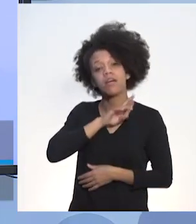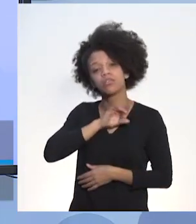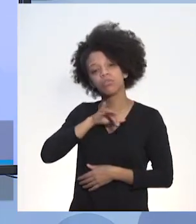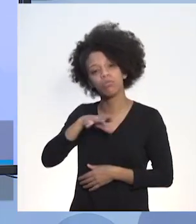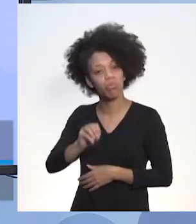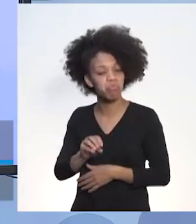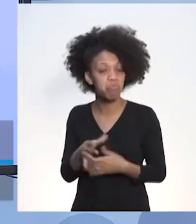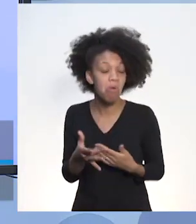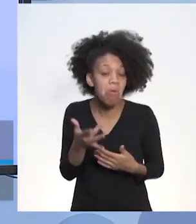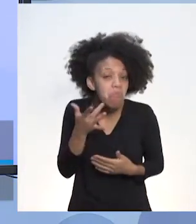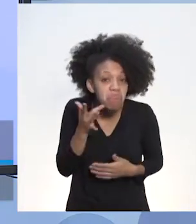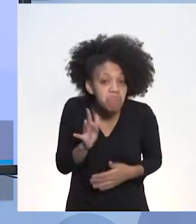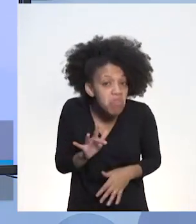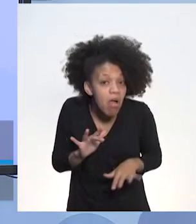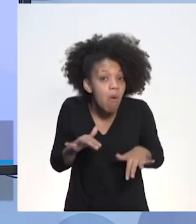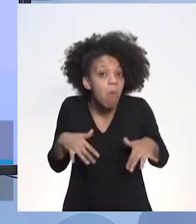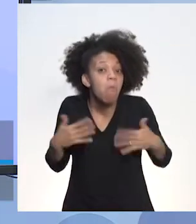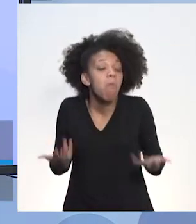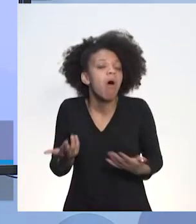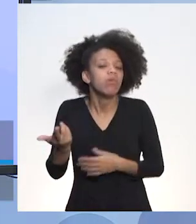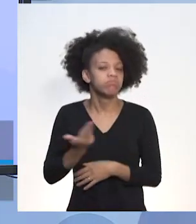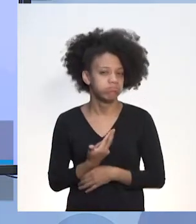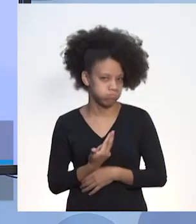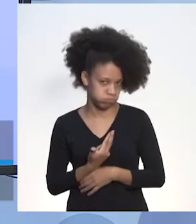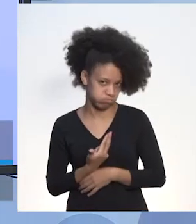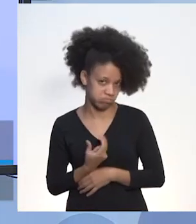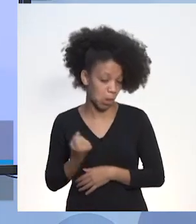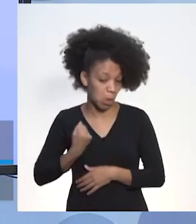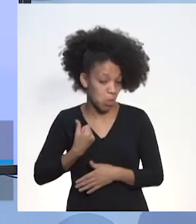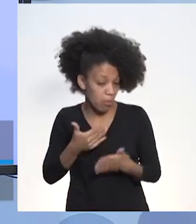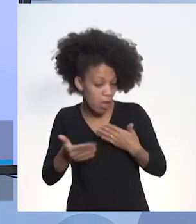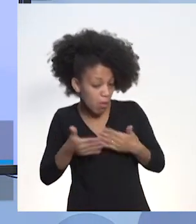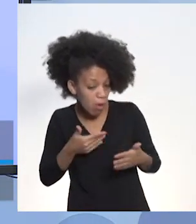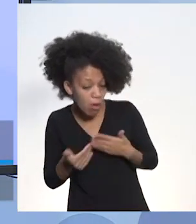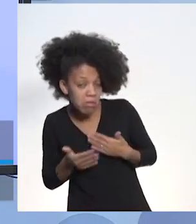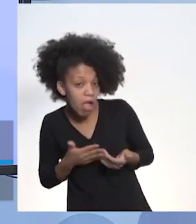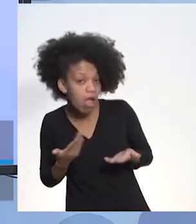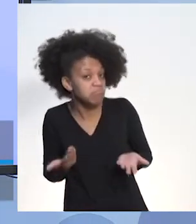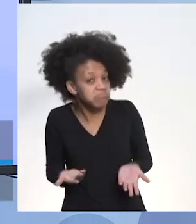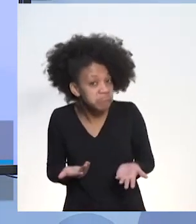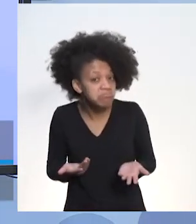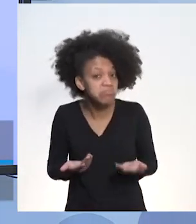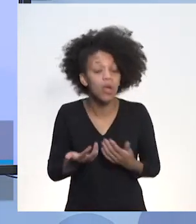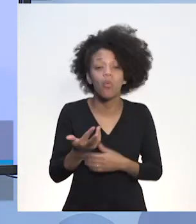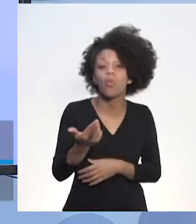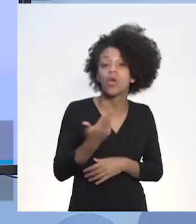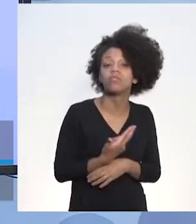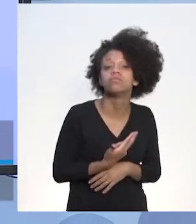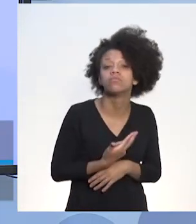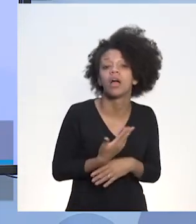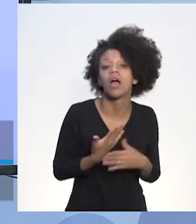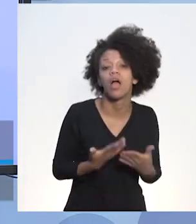como prever o resultado, ou seja, os resultados são